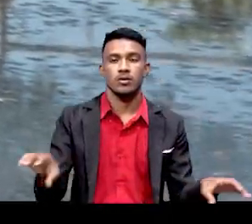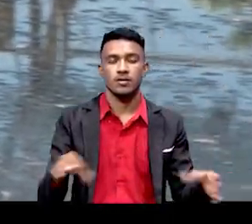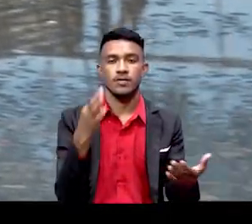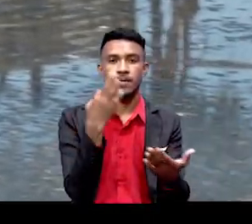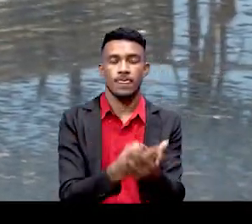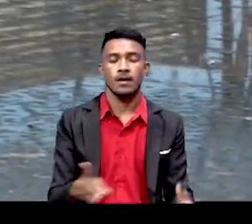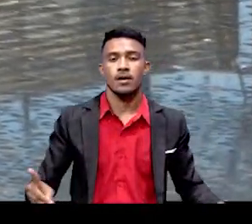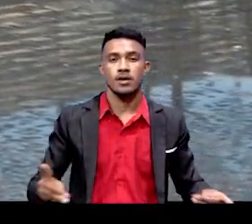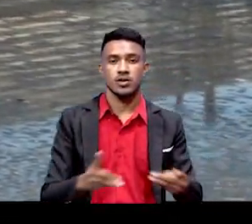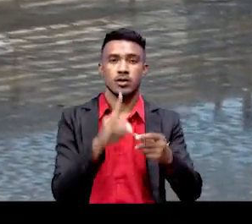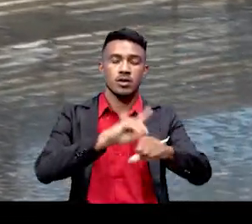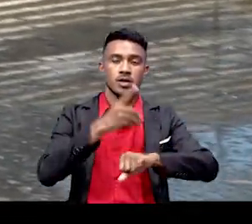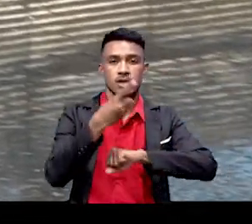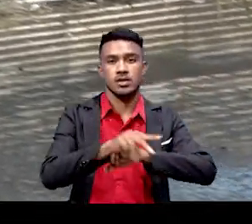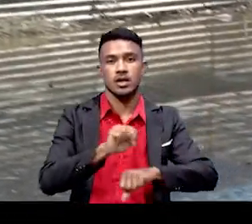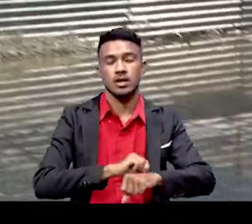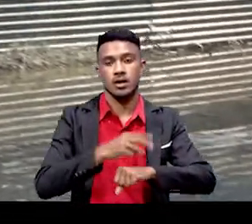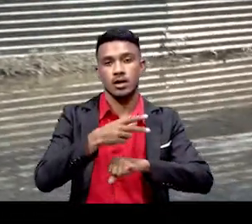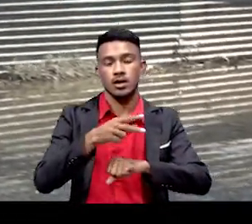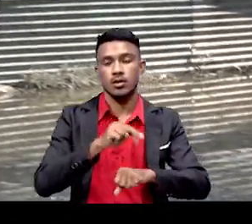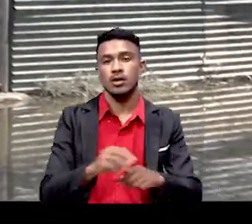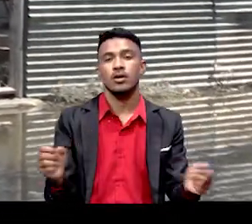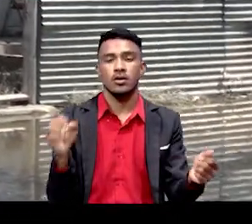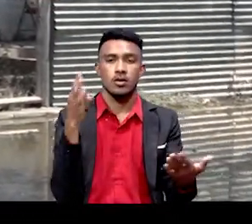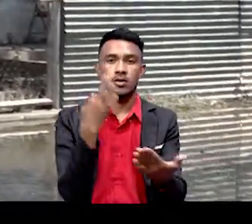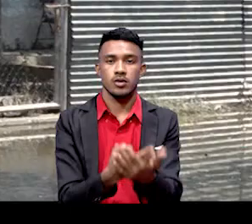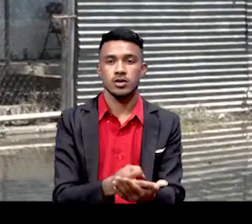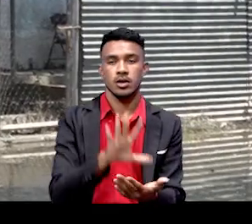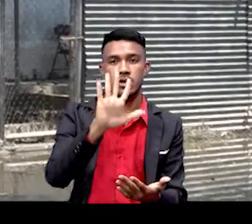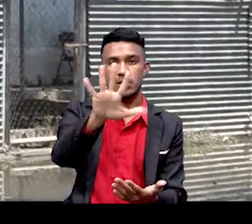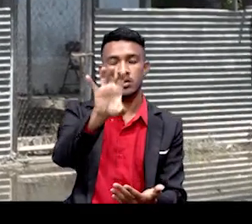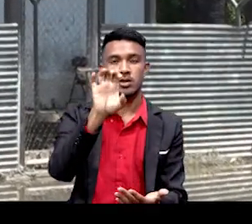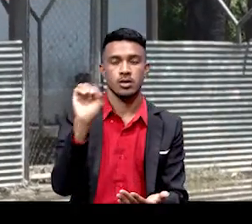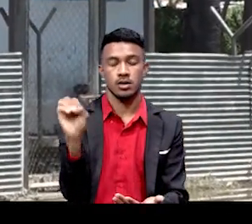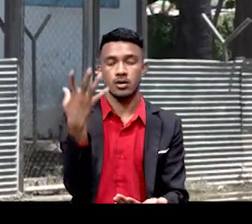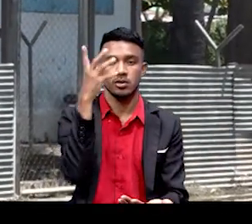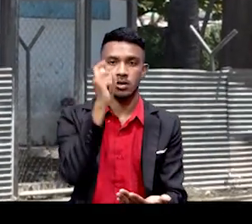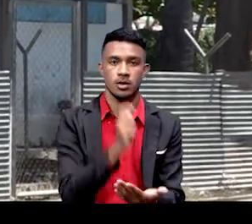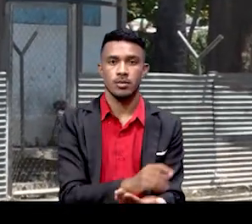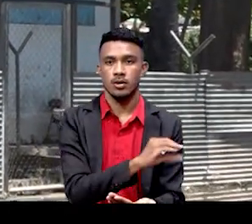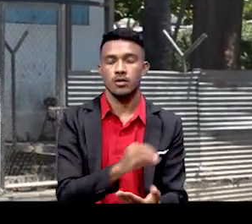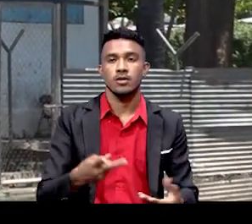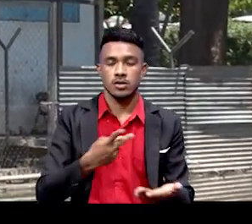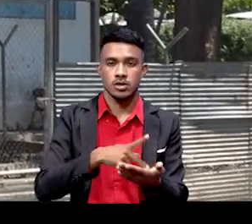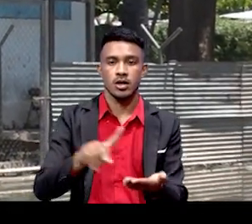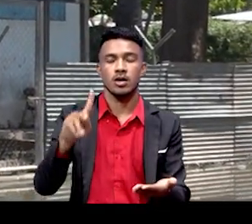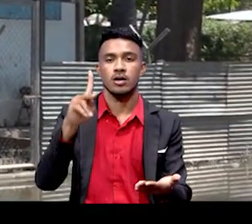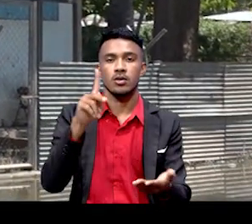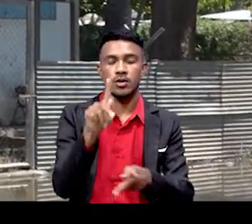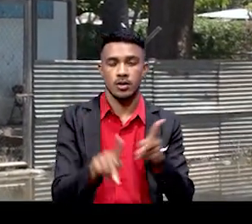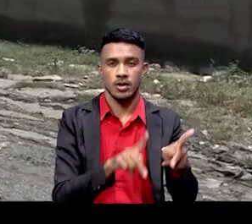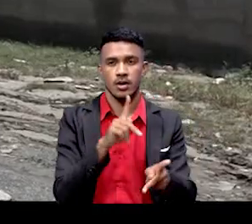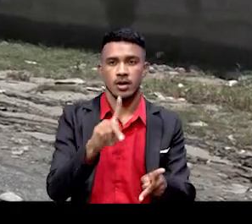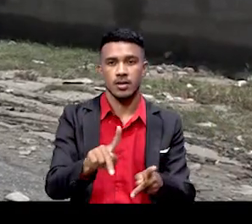desastre natural, o orçamento tocon sanulu resin lima, bolsa da mãe ba geração fon, o orçamento tocon